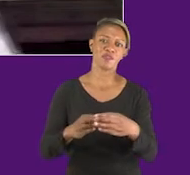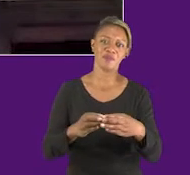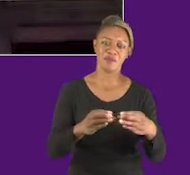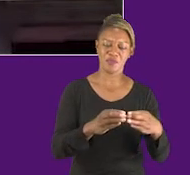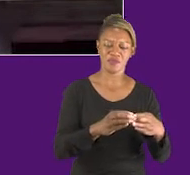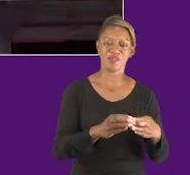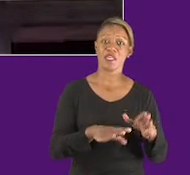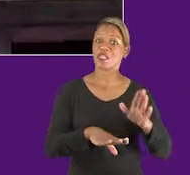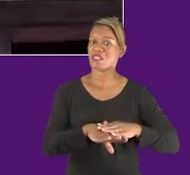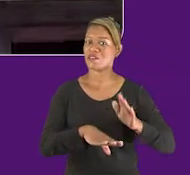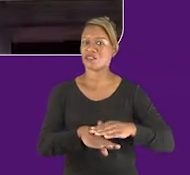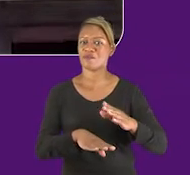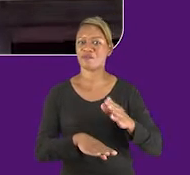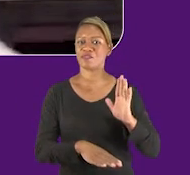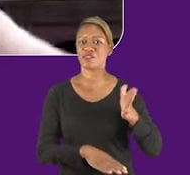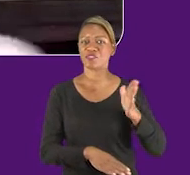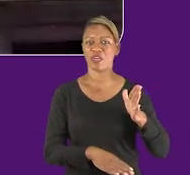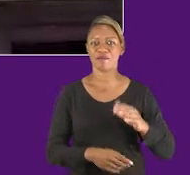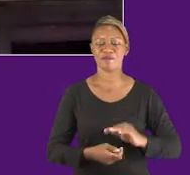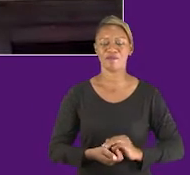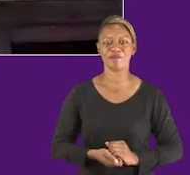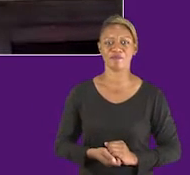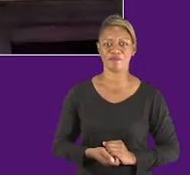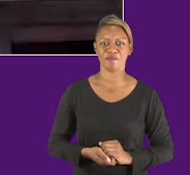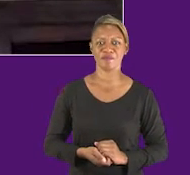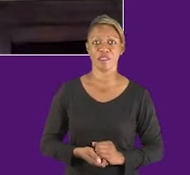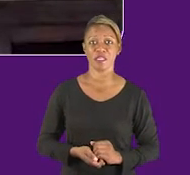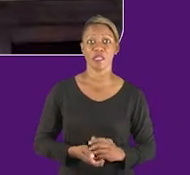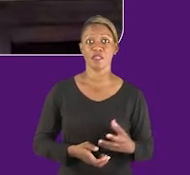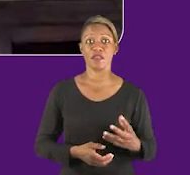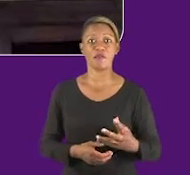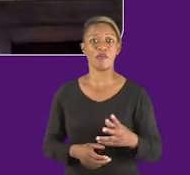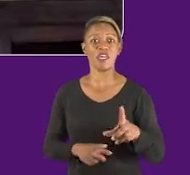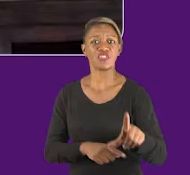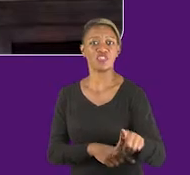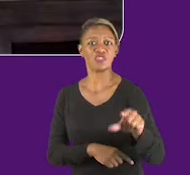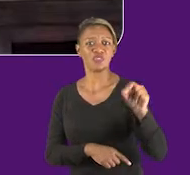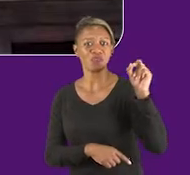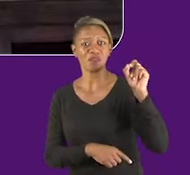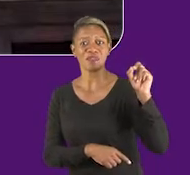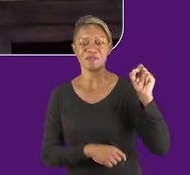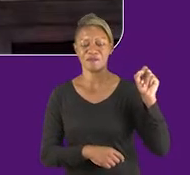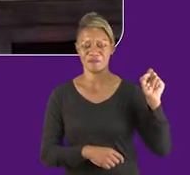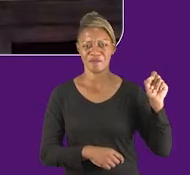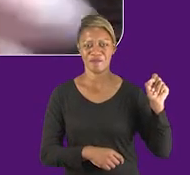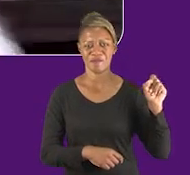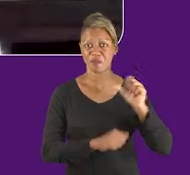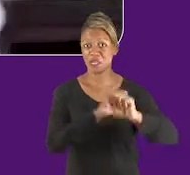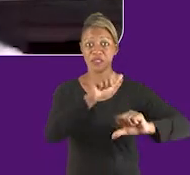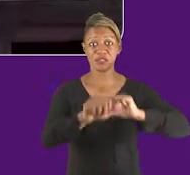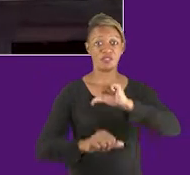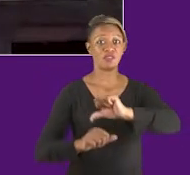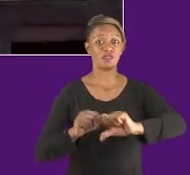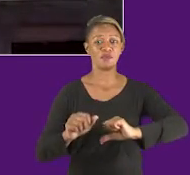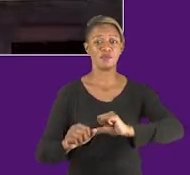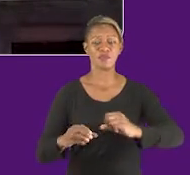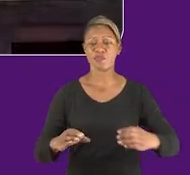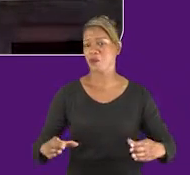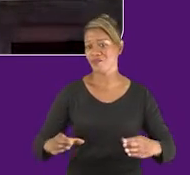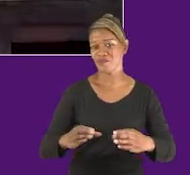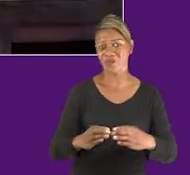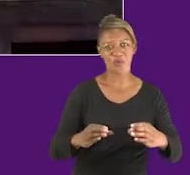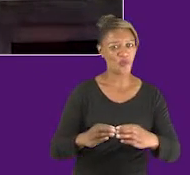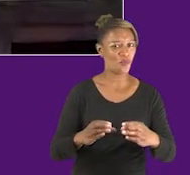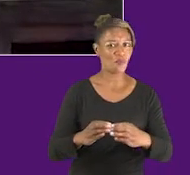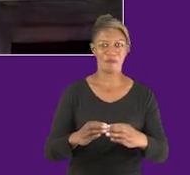razoável então a gente adotou uma abordagem de transformando as equipes no